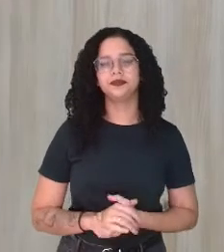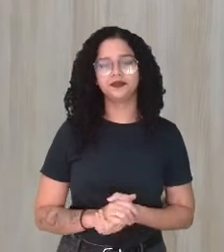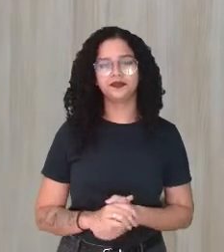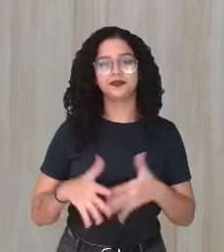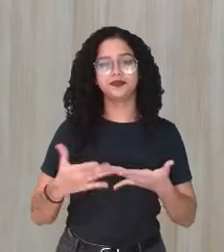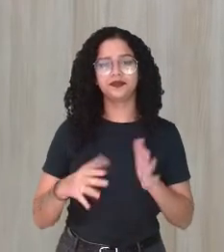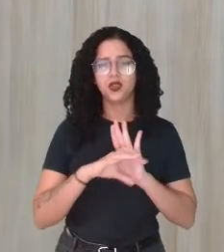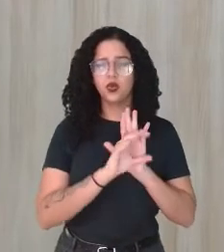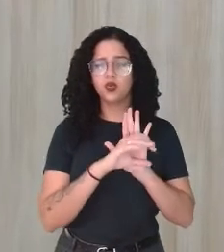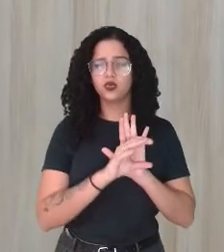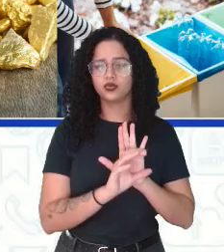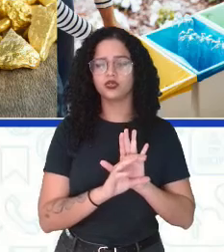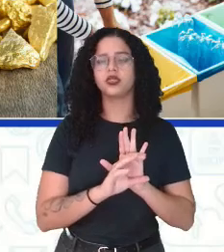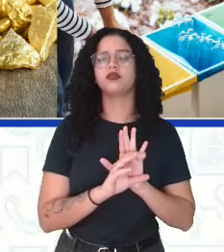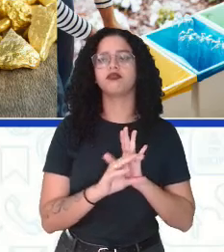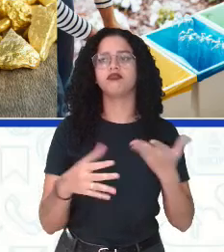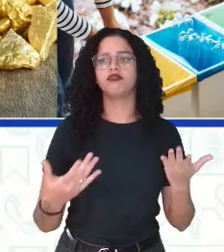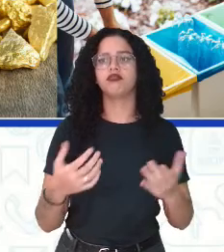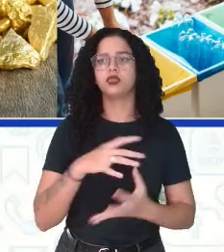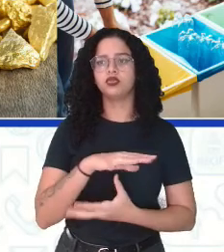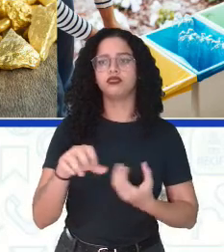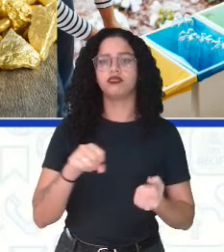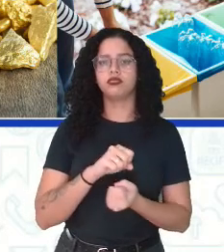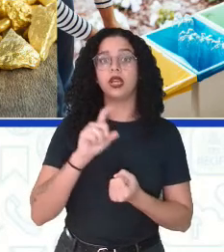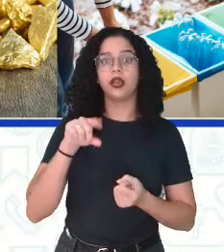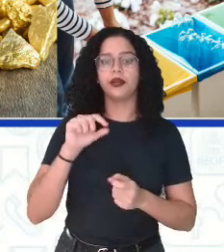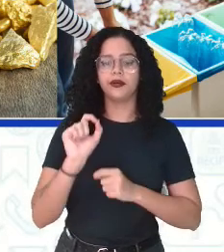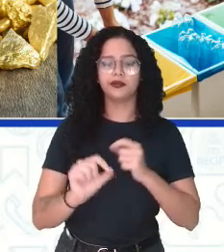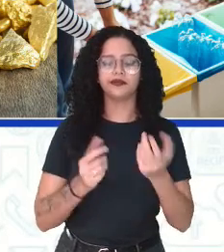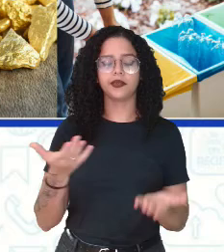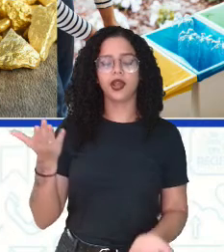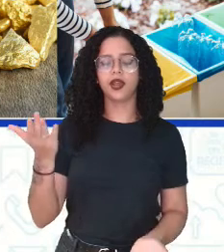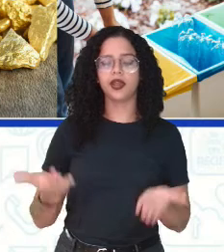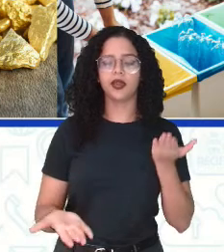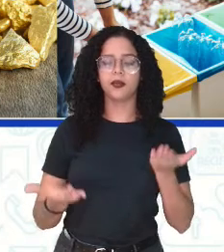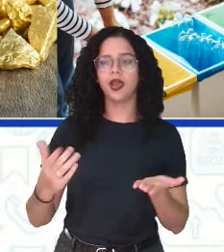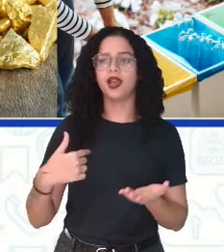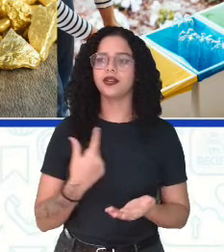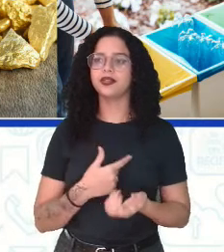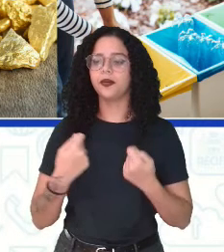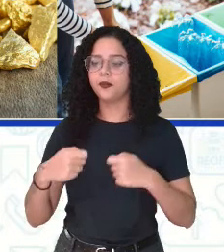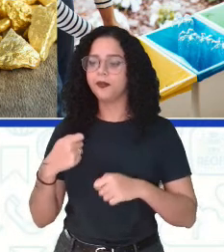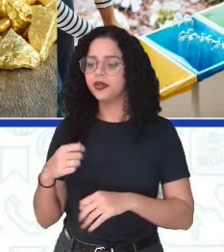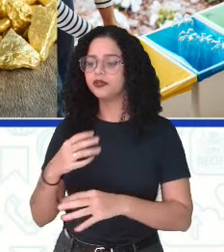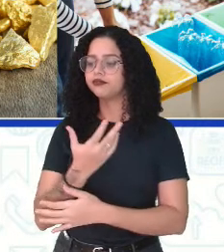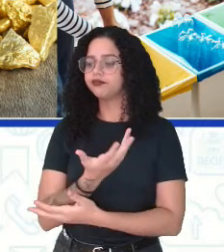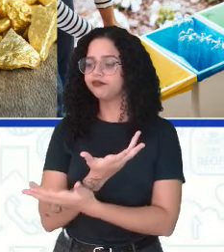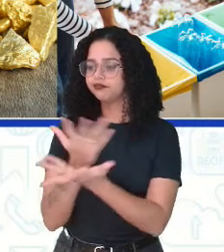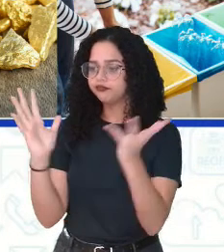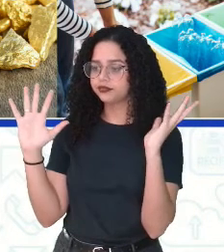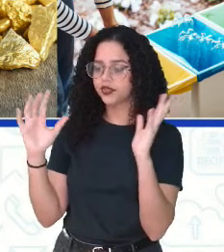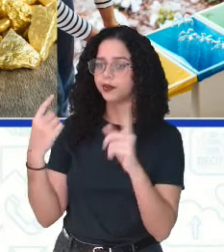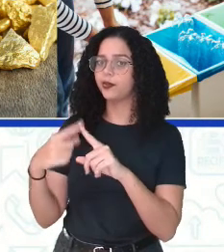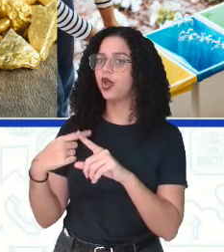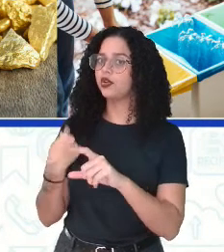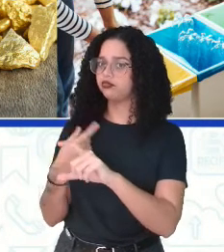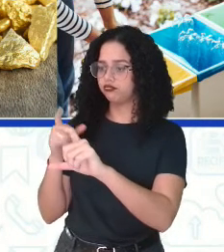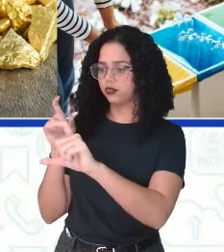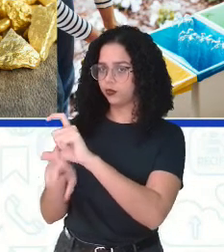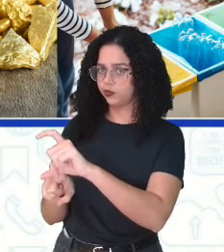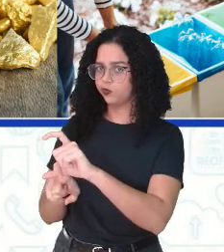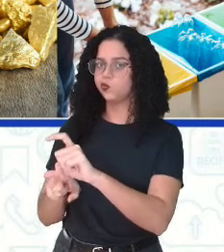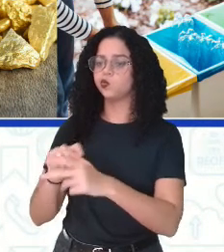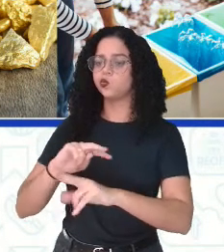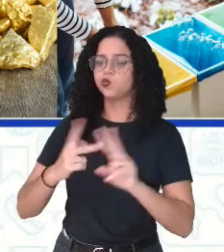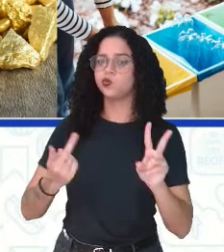o conceito de sustentabilidade, né? Então, é o equilíbrio entre o que nós precisamos da natureza, né? Porque somos dependentes, sim, dos